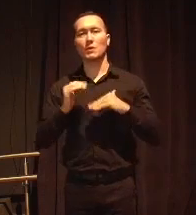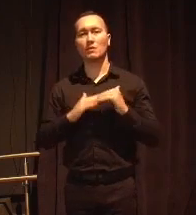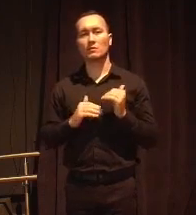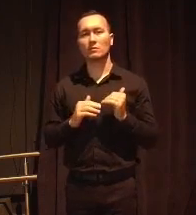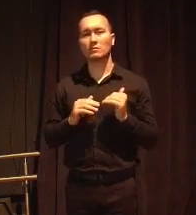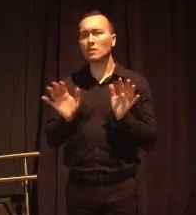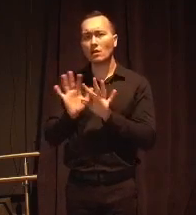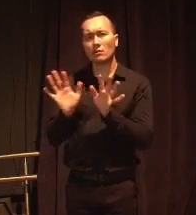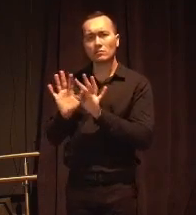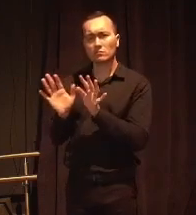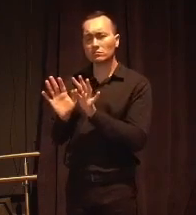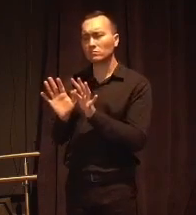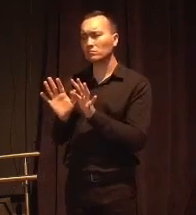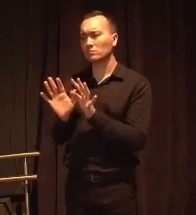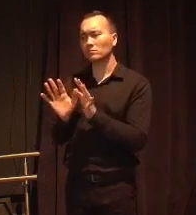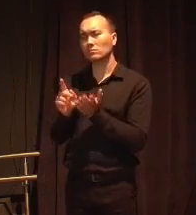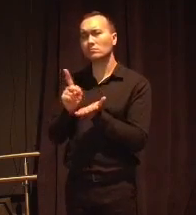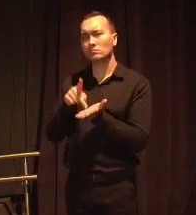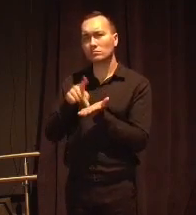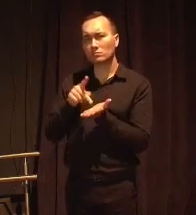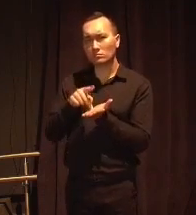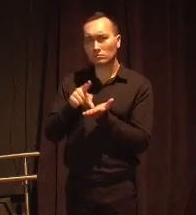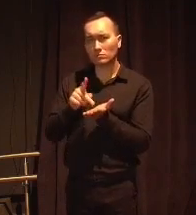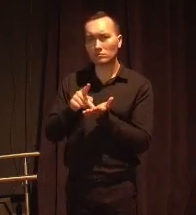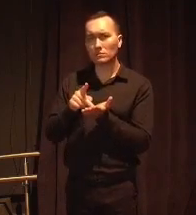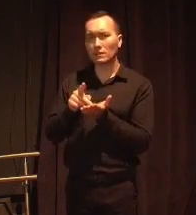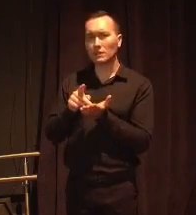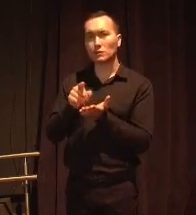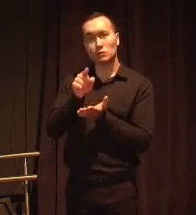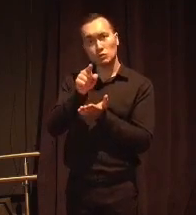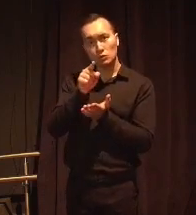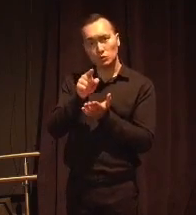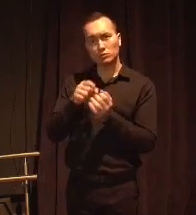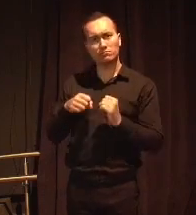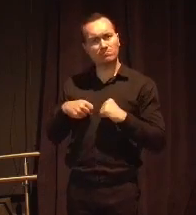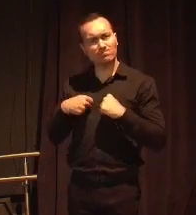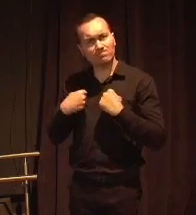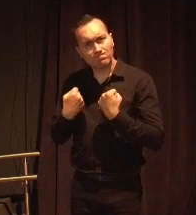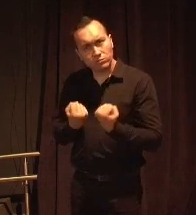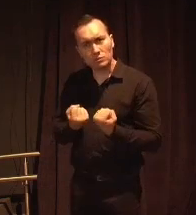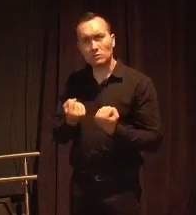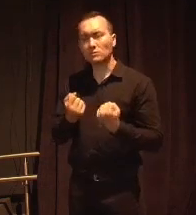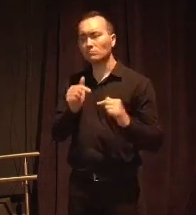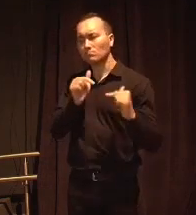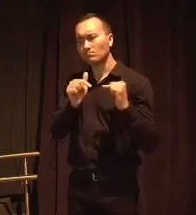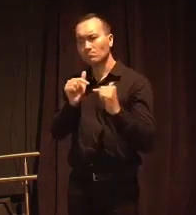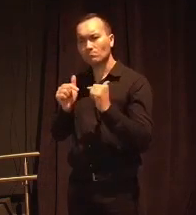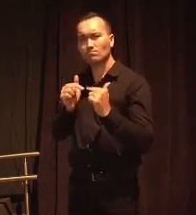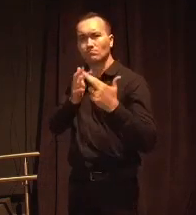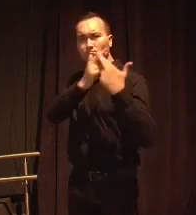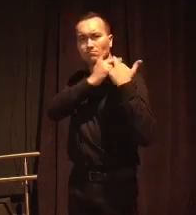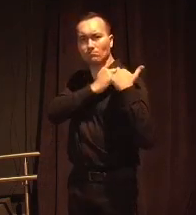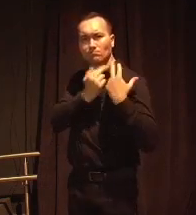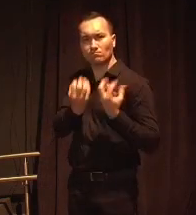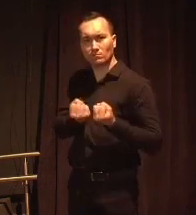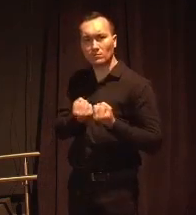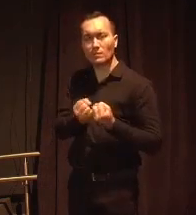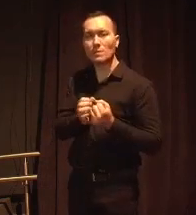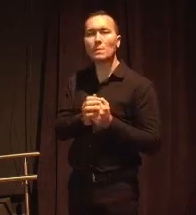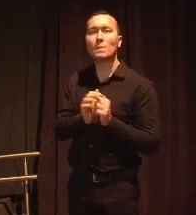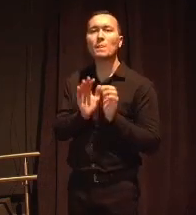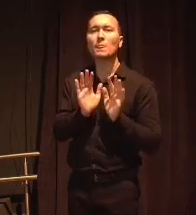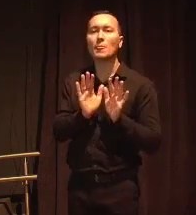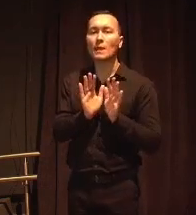carreira solo, mas você tem que se conectar, você tem que colaborar, você tem que trazer ideias, né? Outra palavra é